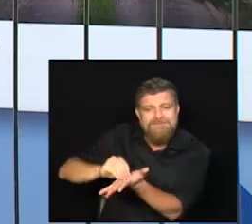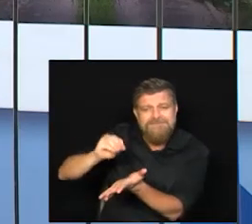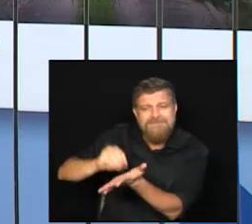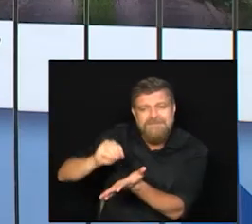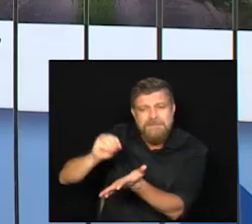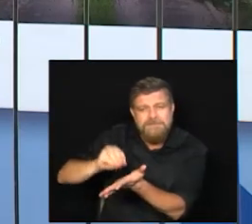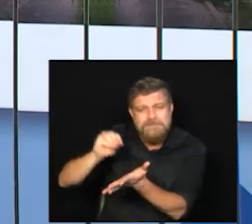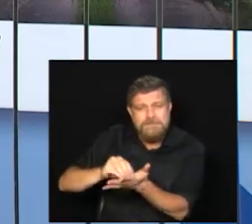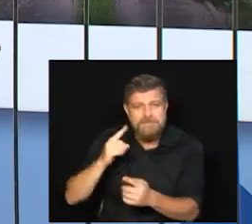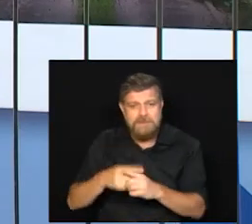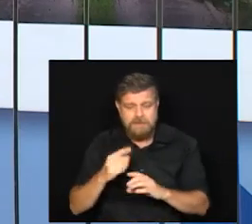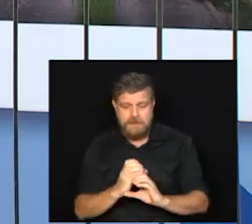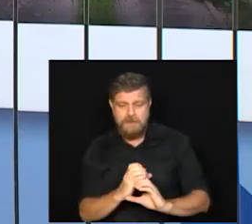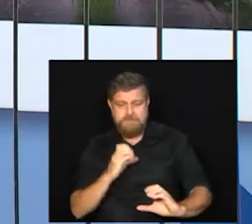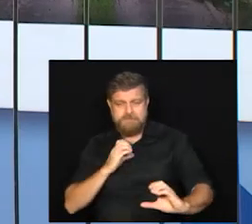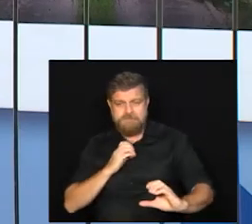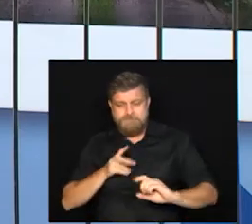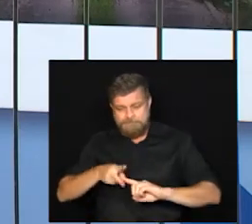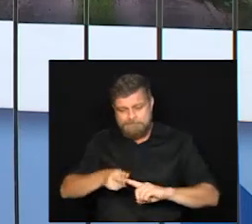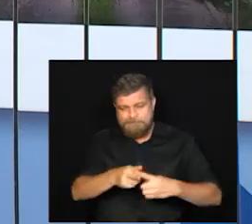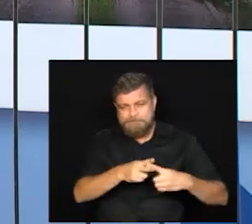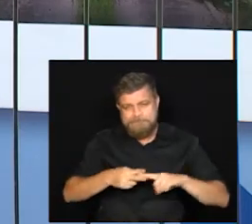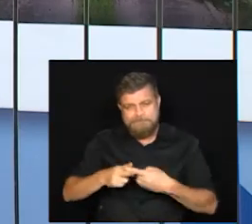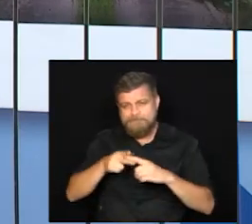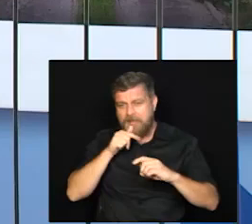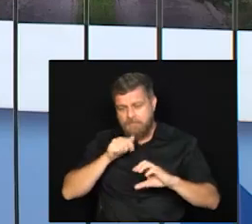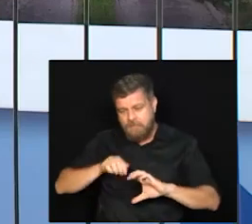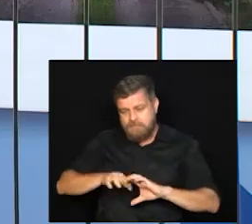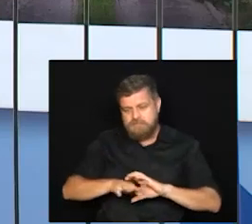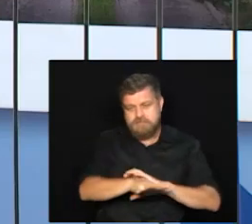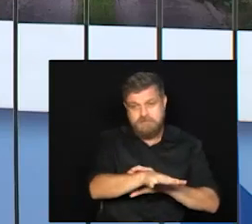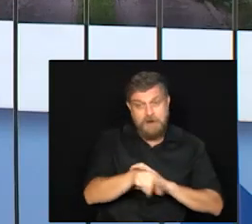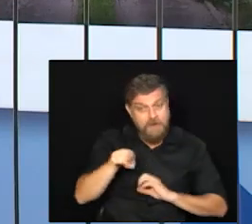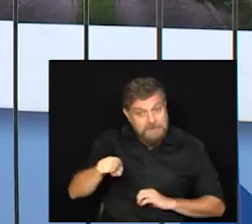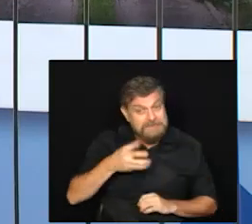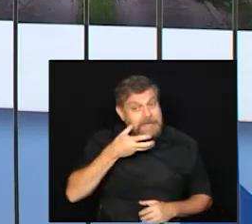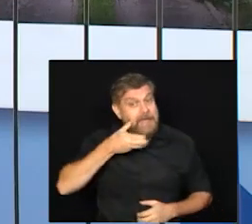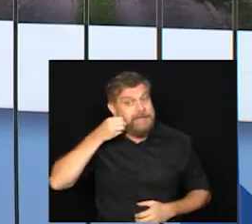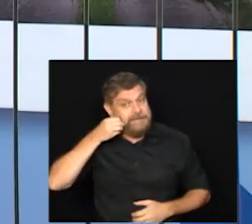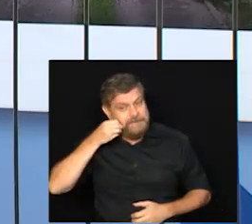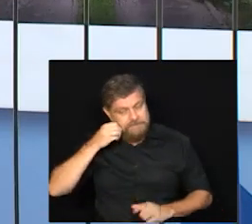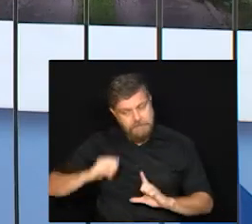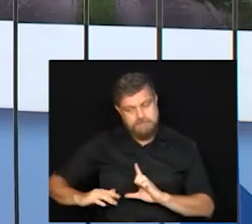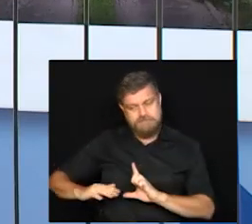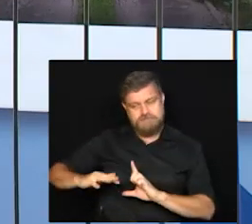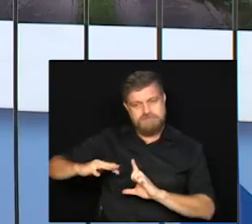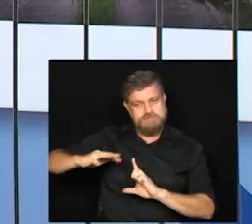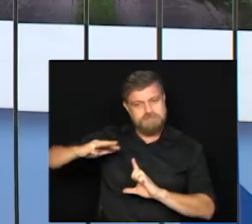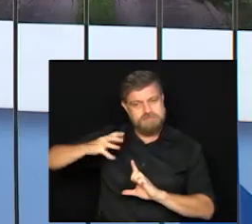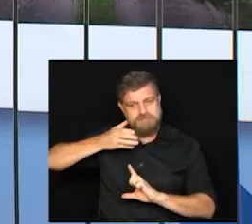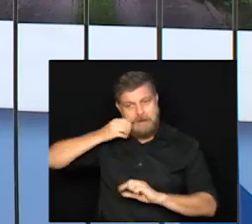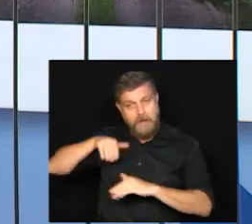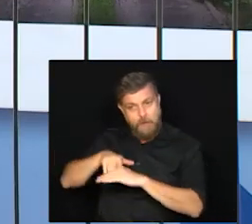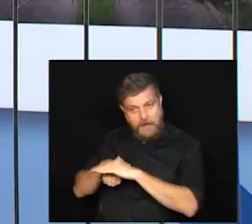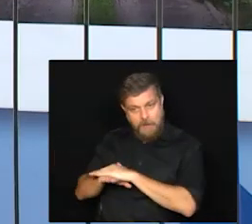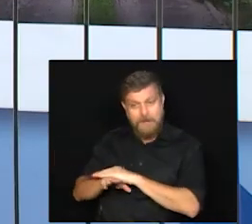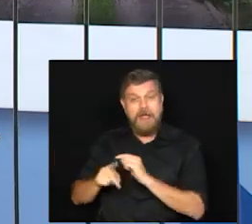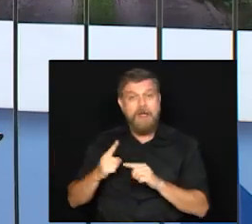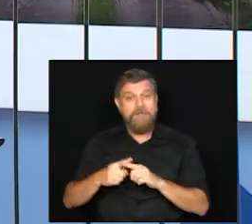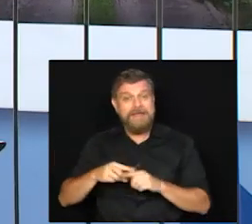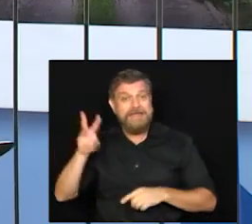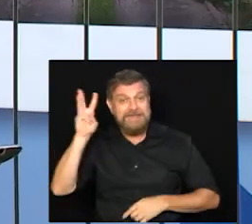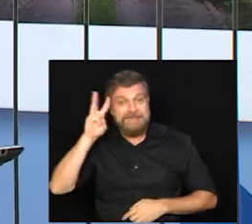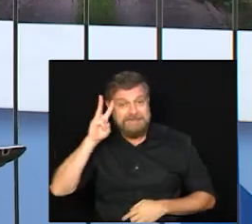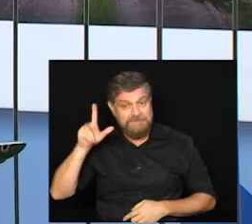para uma obra de interligação de redes. Portanto, faça a reserva de água hoje, para que nesta